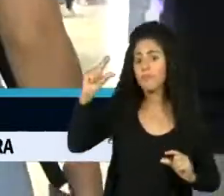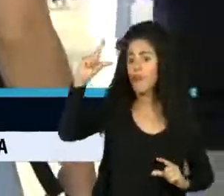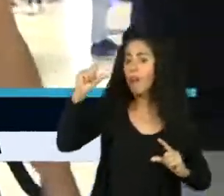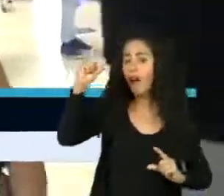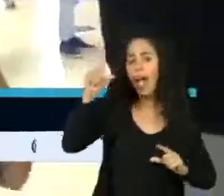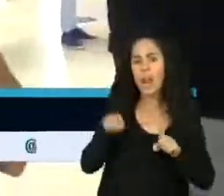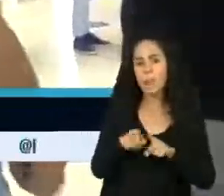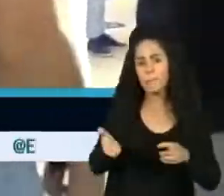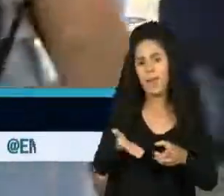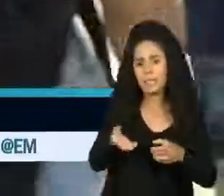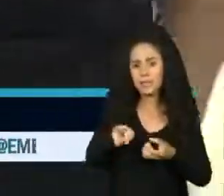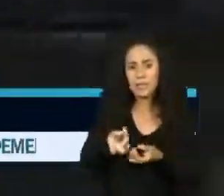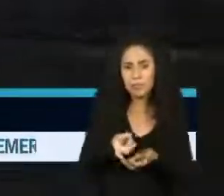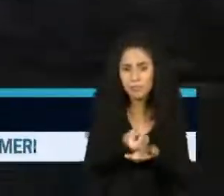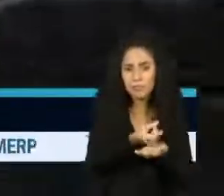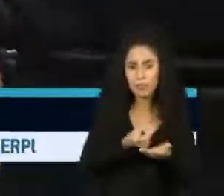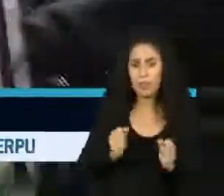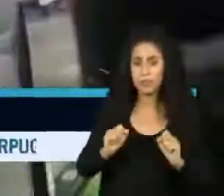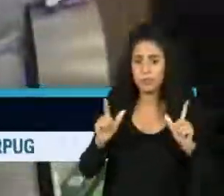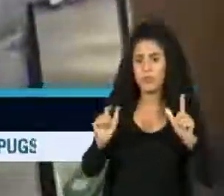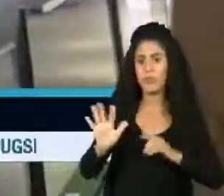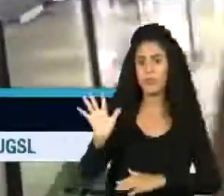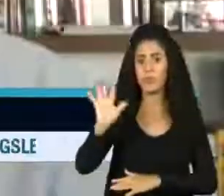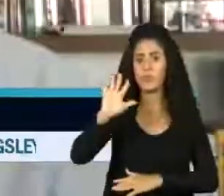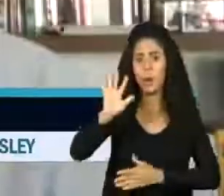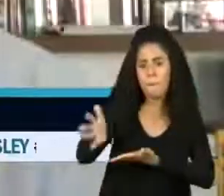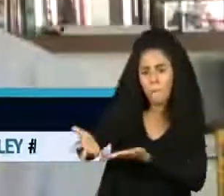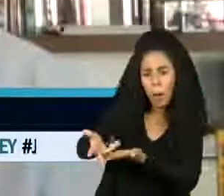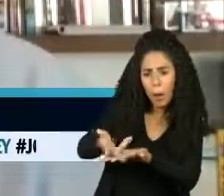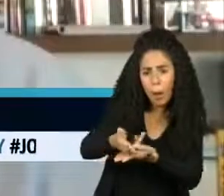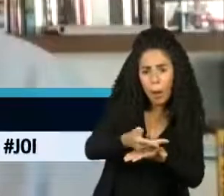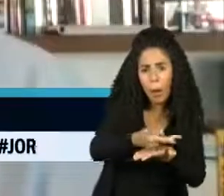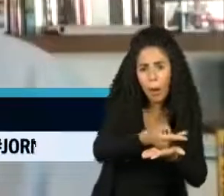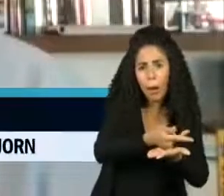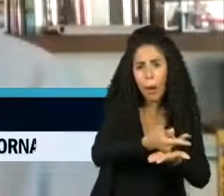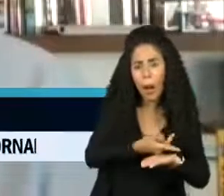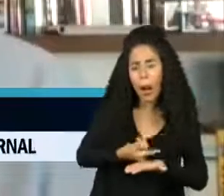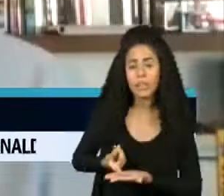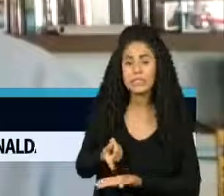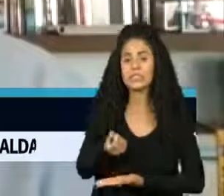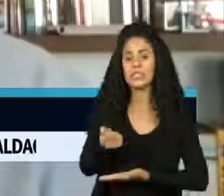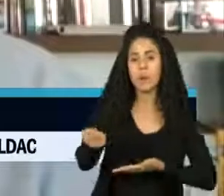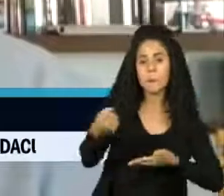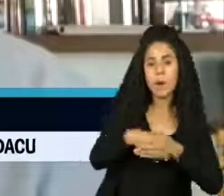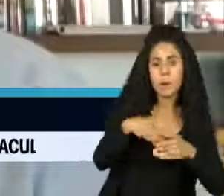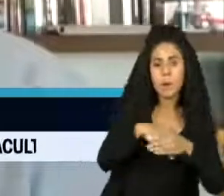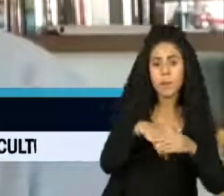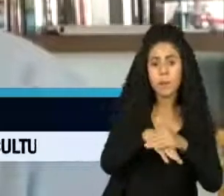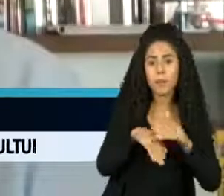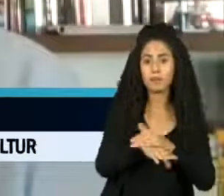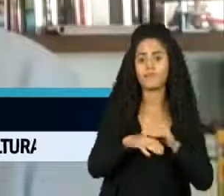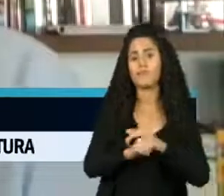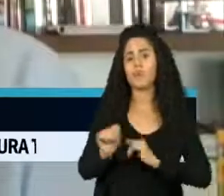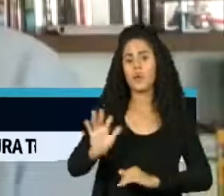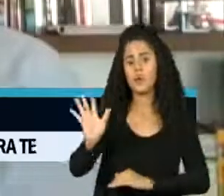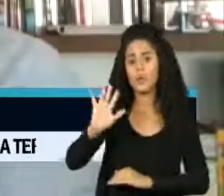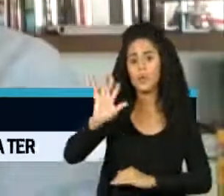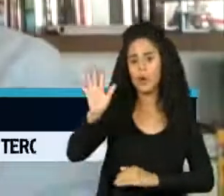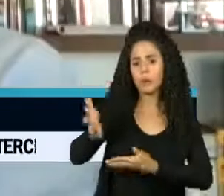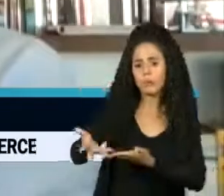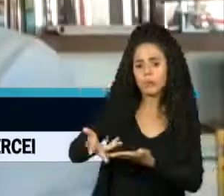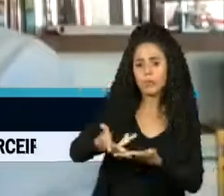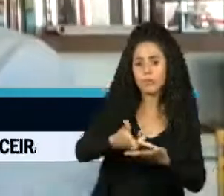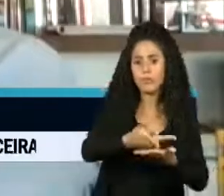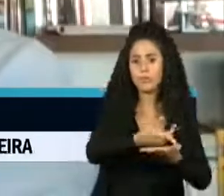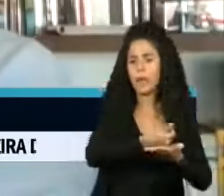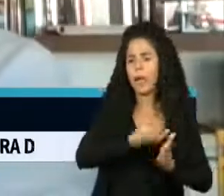aqui dentro ficam mais caros, mais dinheiro é arrecadado. A inflação faz com que os preços subam e a arrecadação é feita em cima